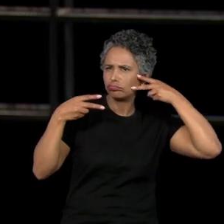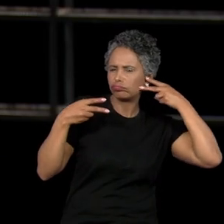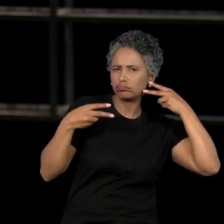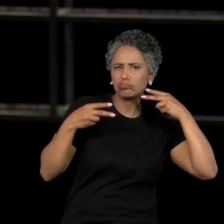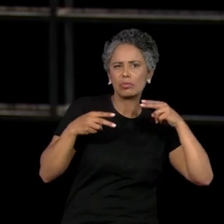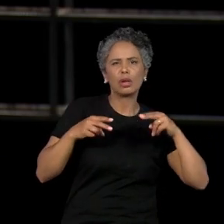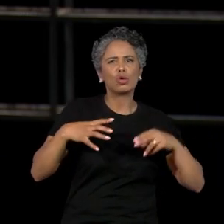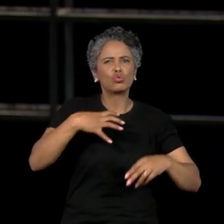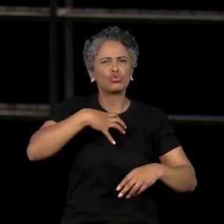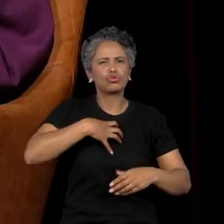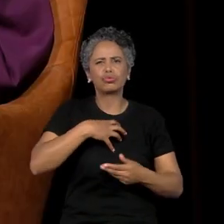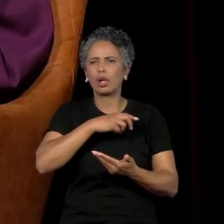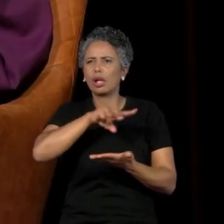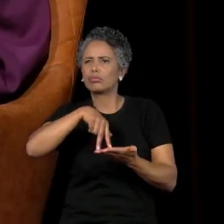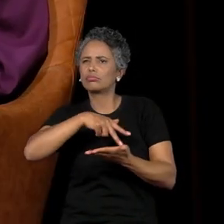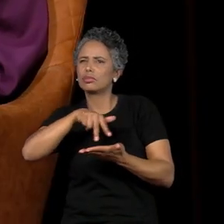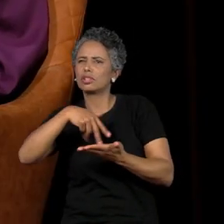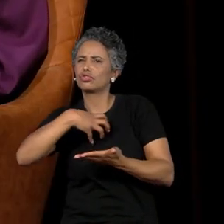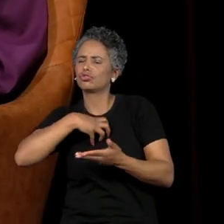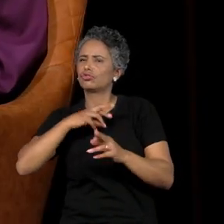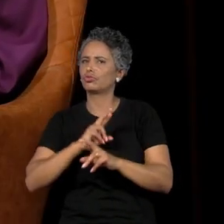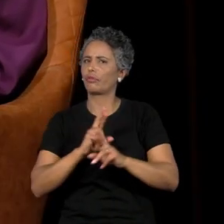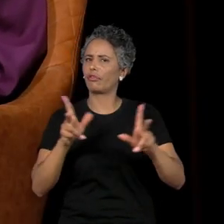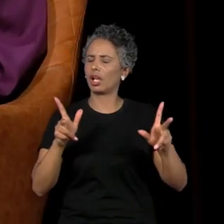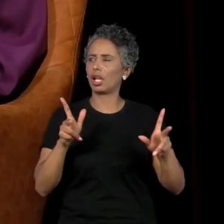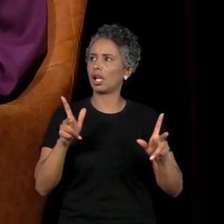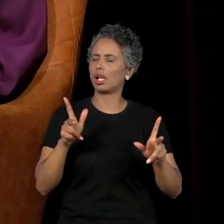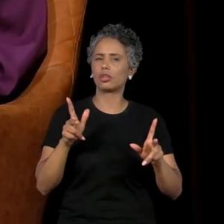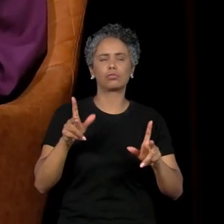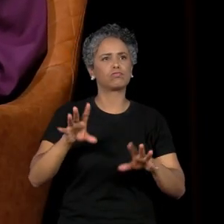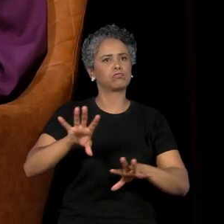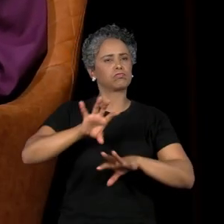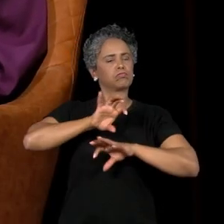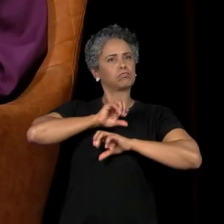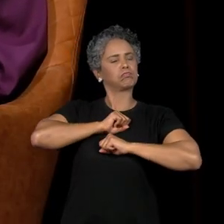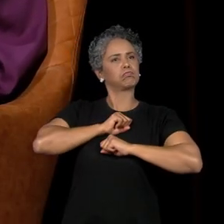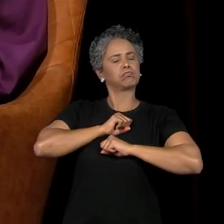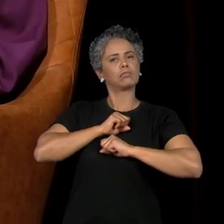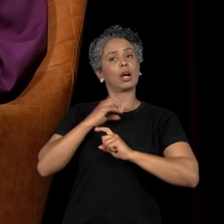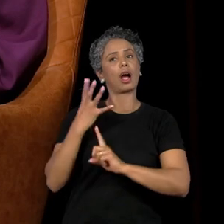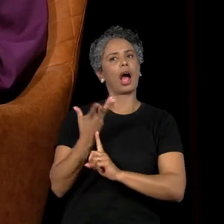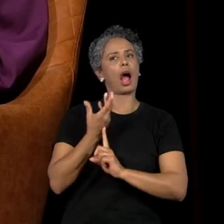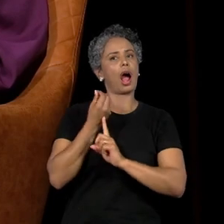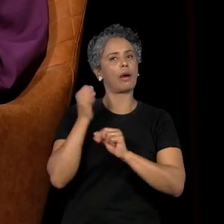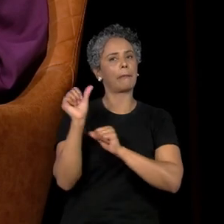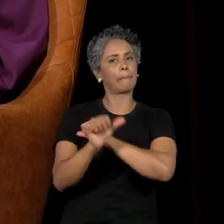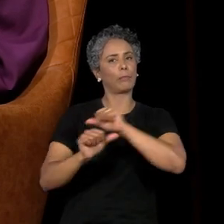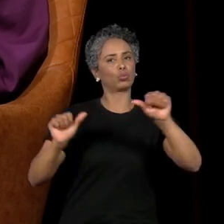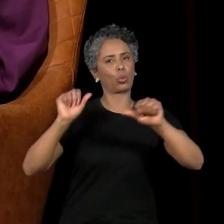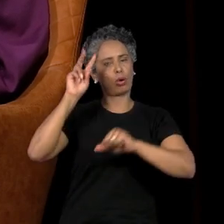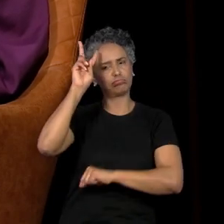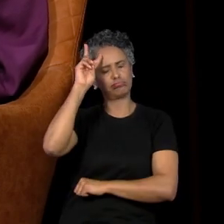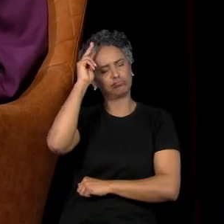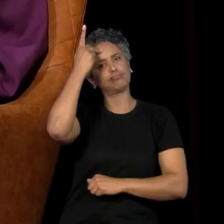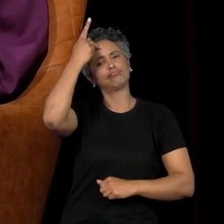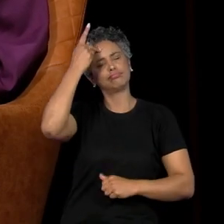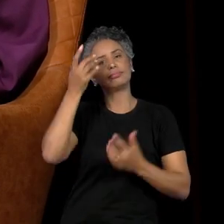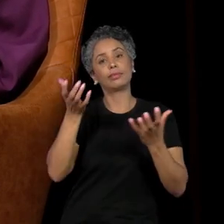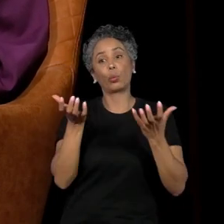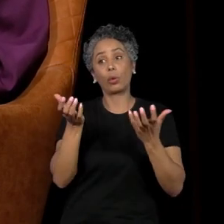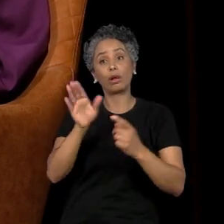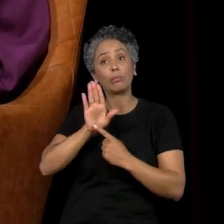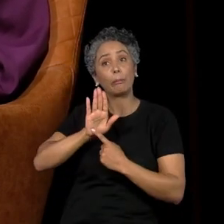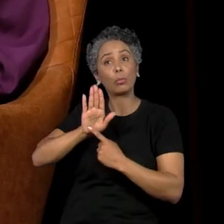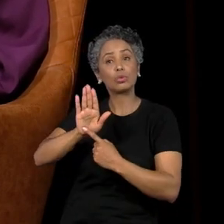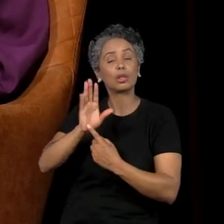mudou. O estágio se transformou em outro grupo artístico. A gente queria mostrar para eles